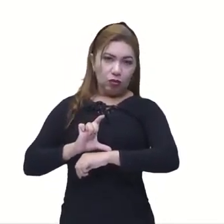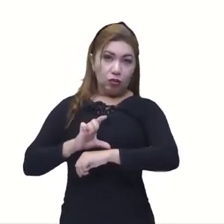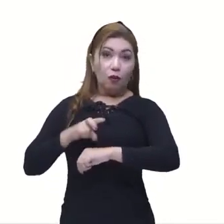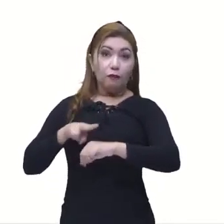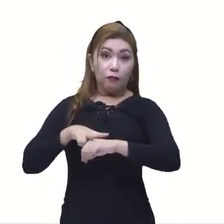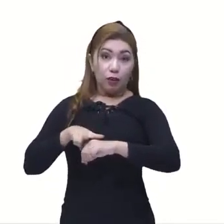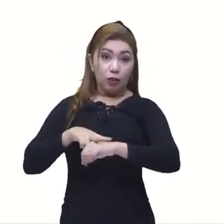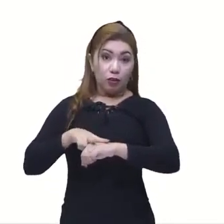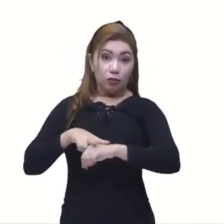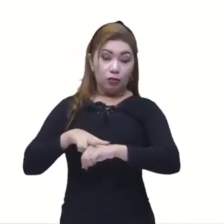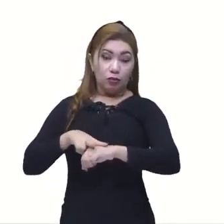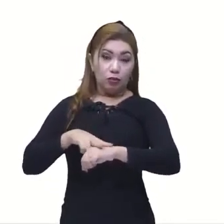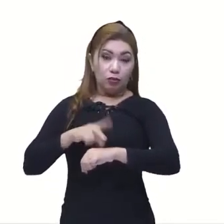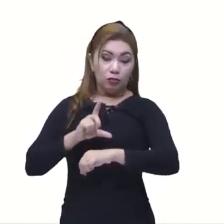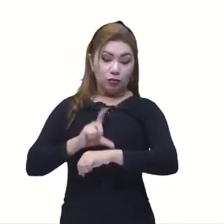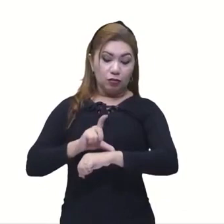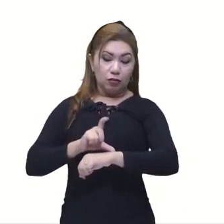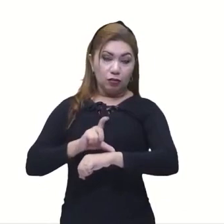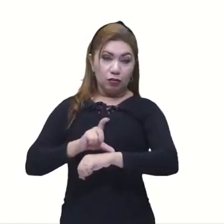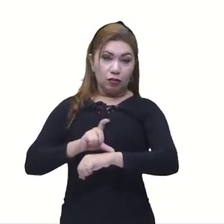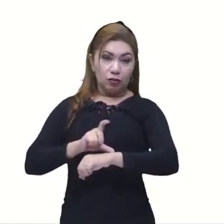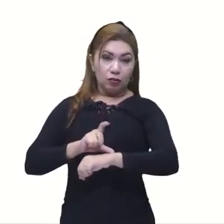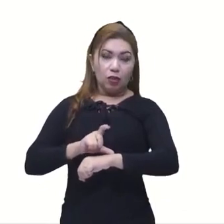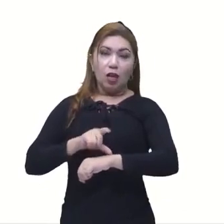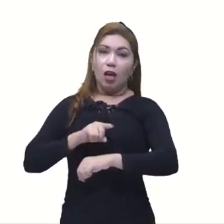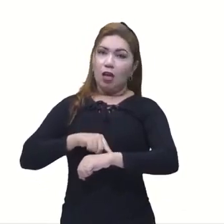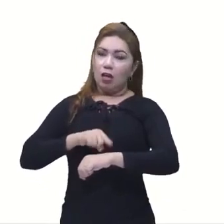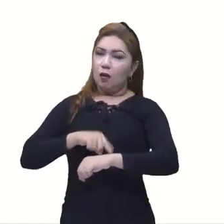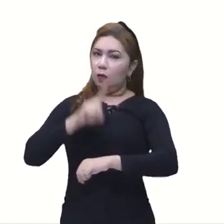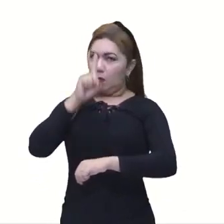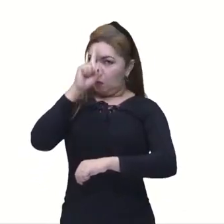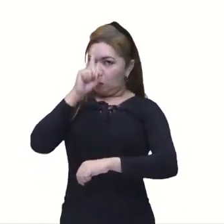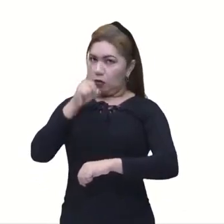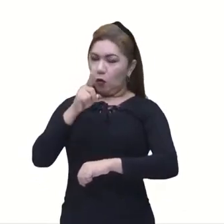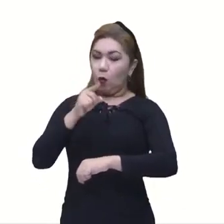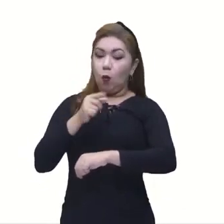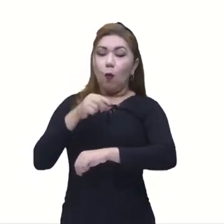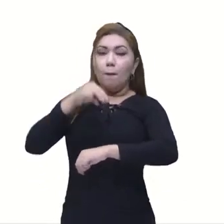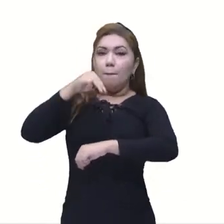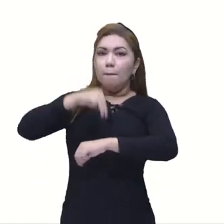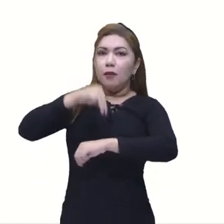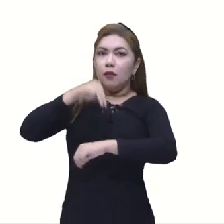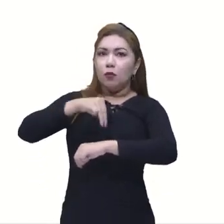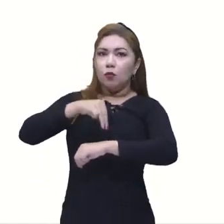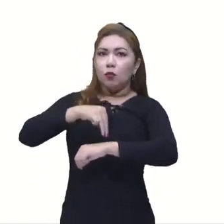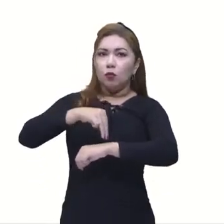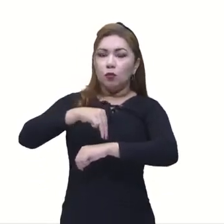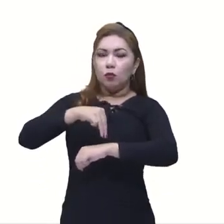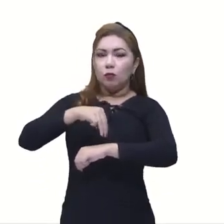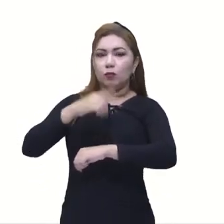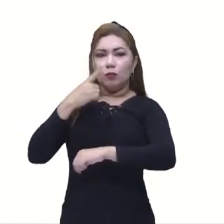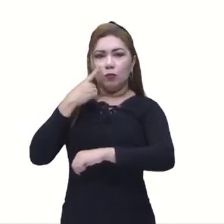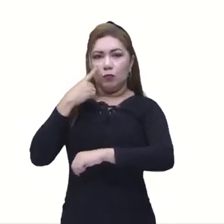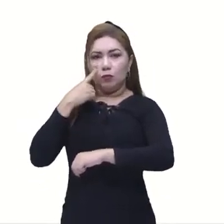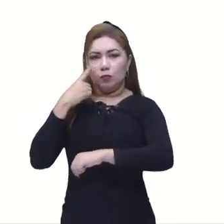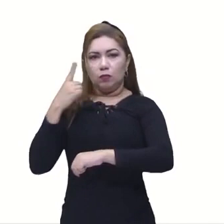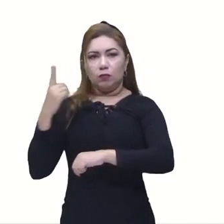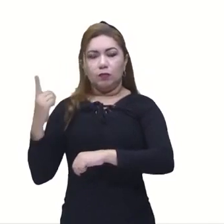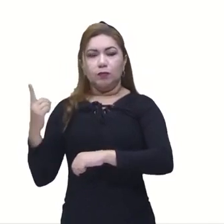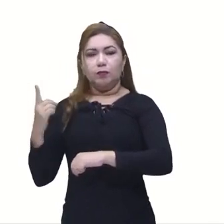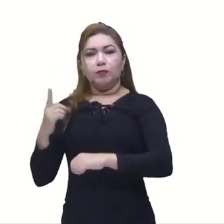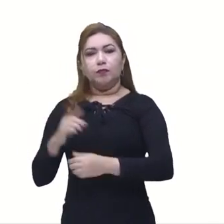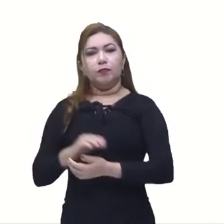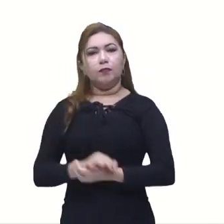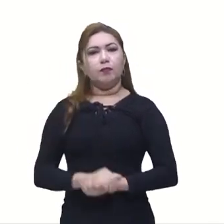Os minutos. E nós temos mais um ponteiro, que eu vou colocar aqui, é o mais fininho que aparece no relógio. Esse aqui é o